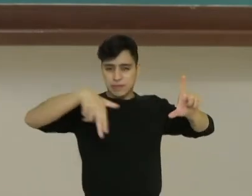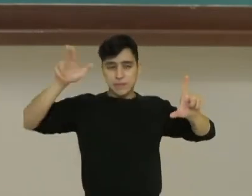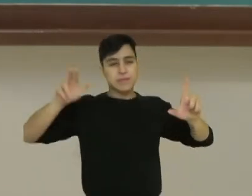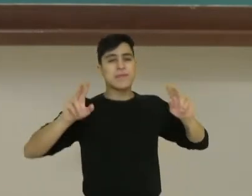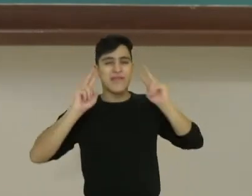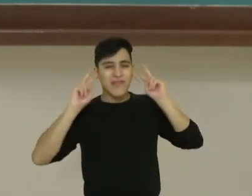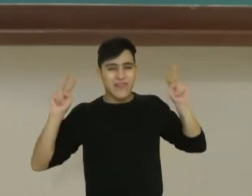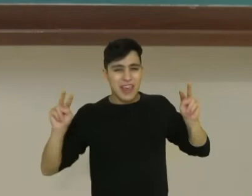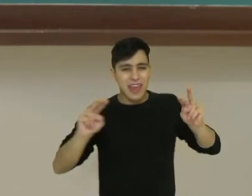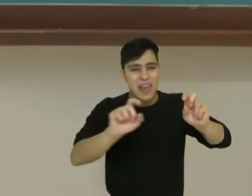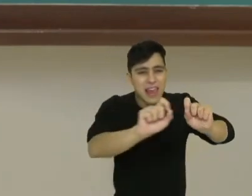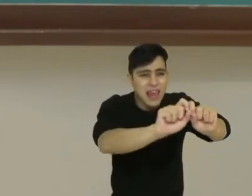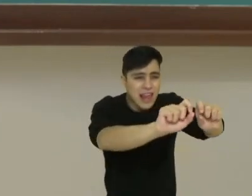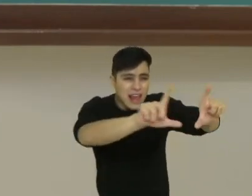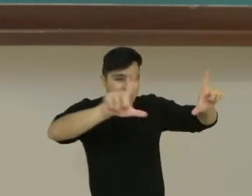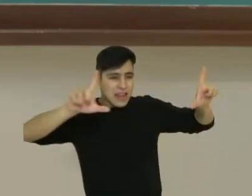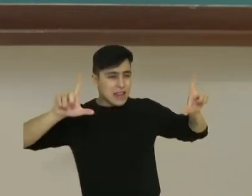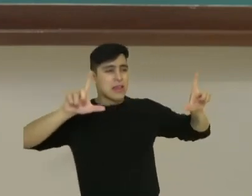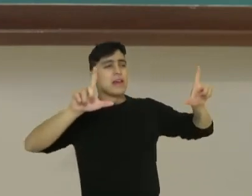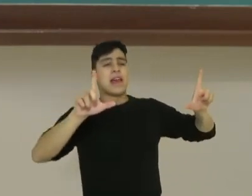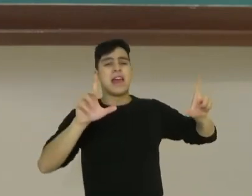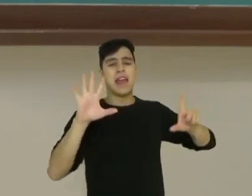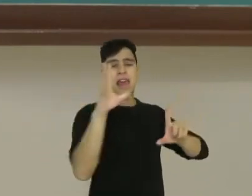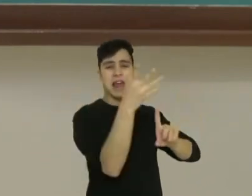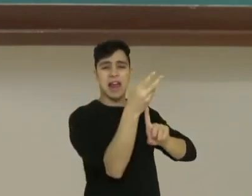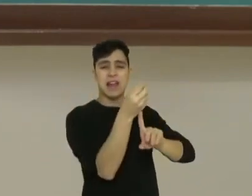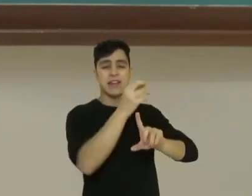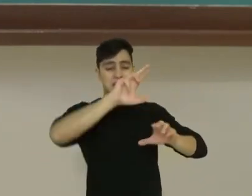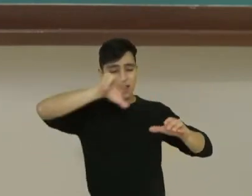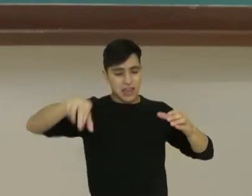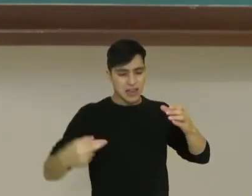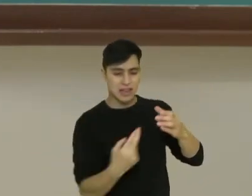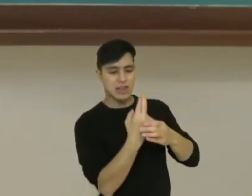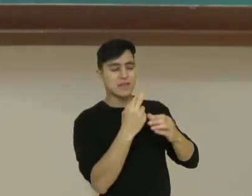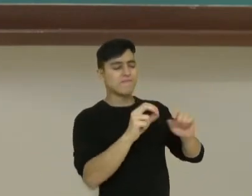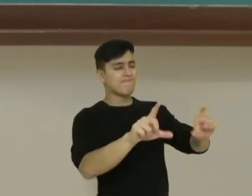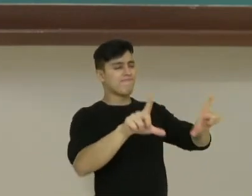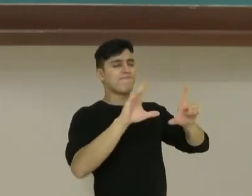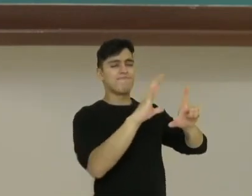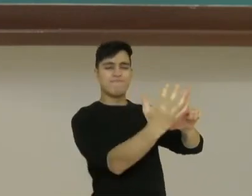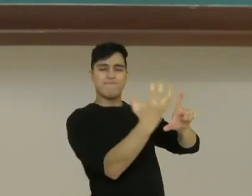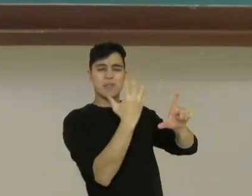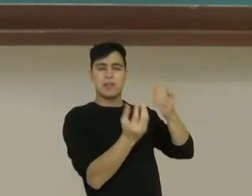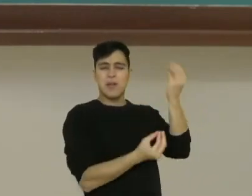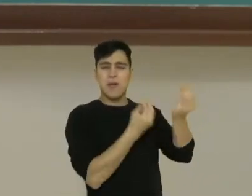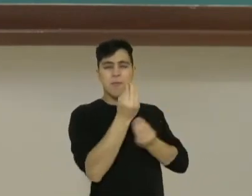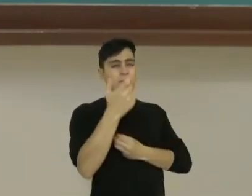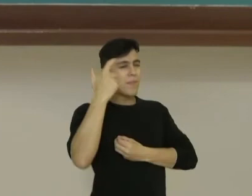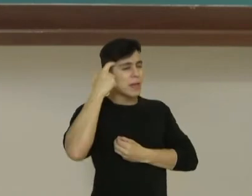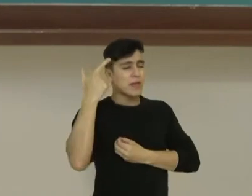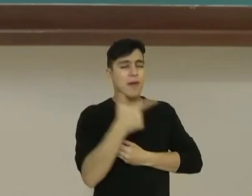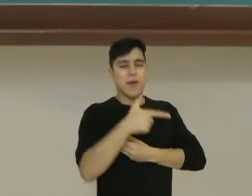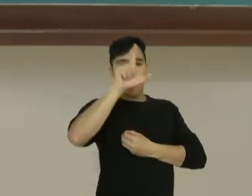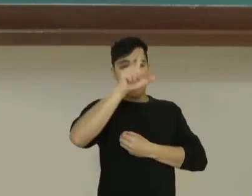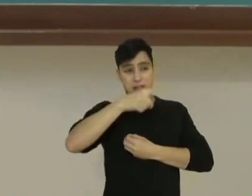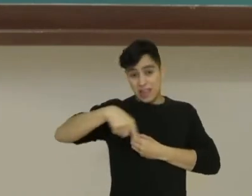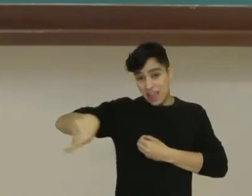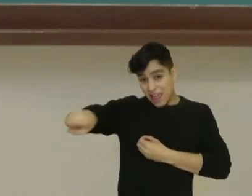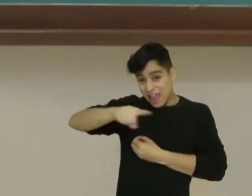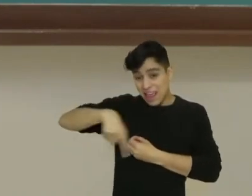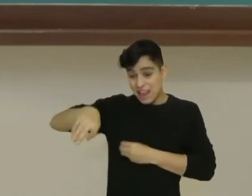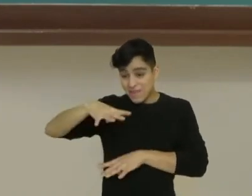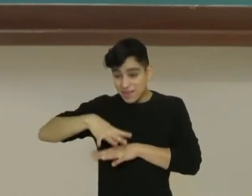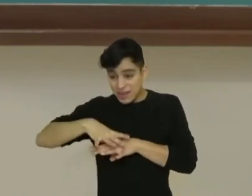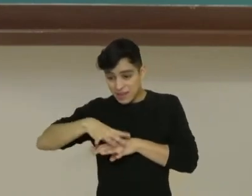conseguimos ver a importância dessa nova forma de pensar. Eles vão usar o conhecimento da matemática para